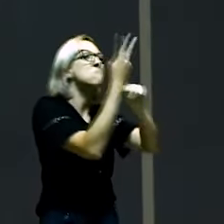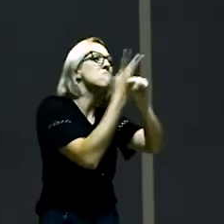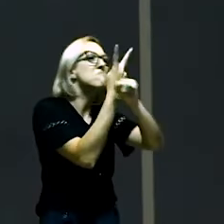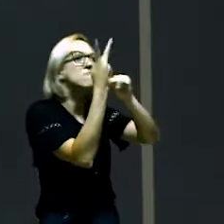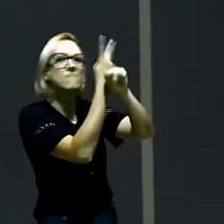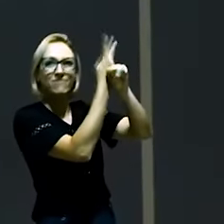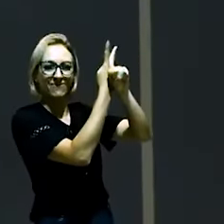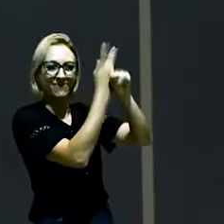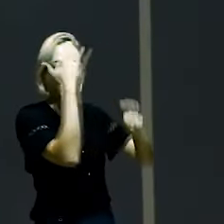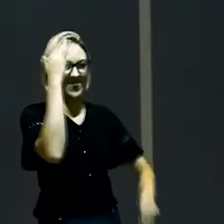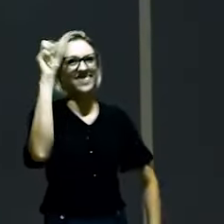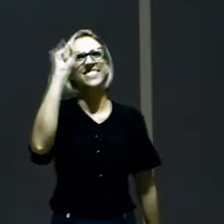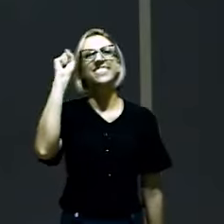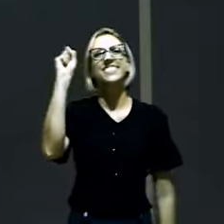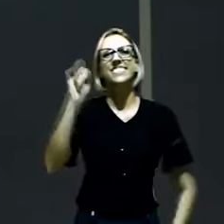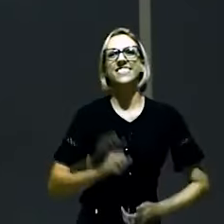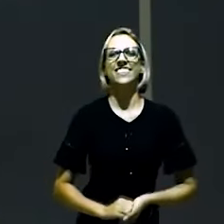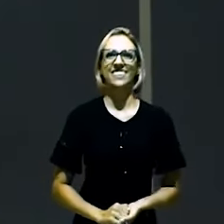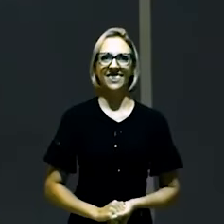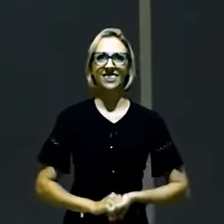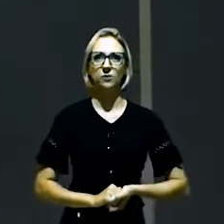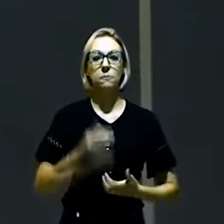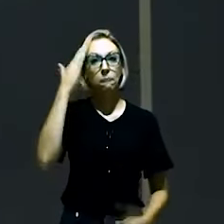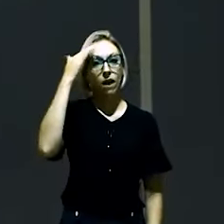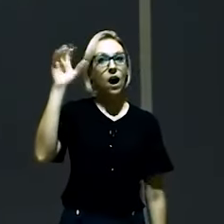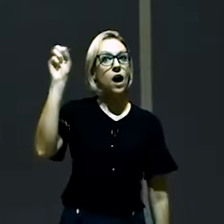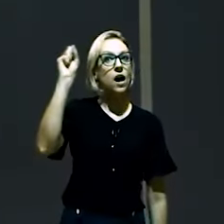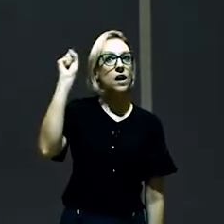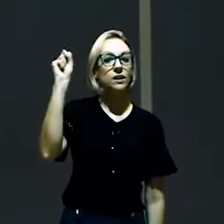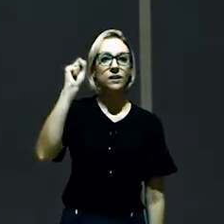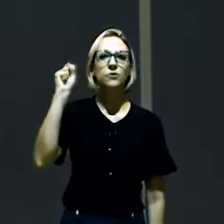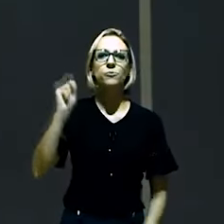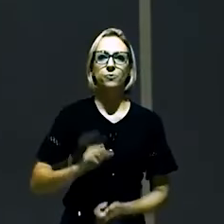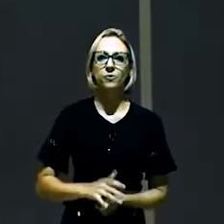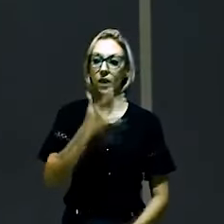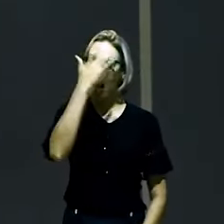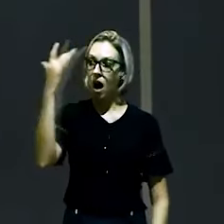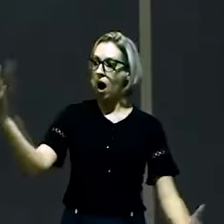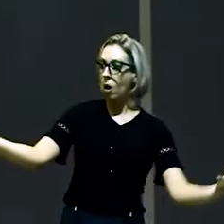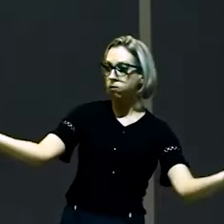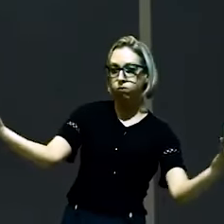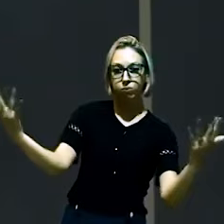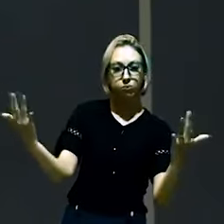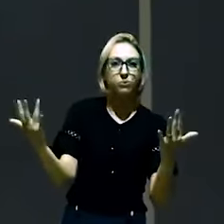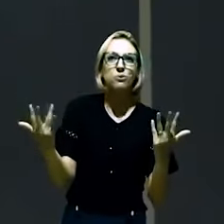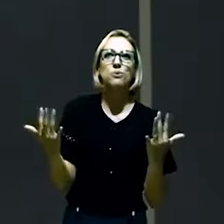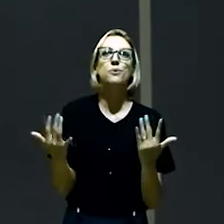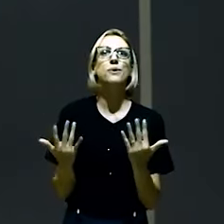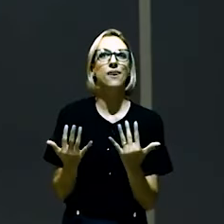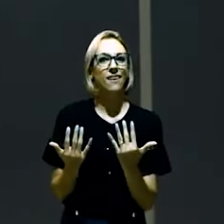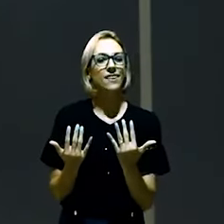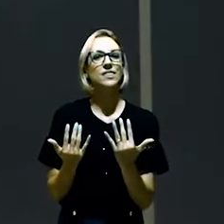Mas Salomão era uma pessoa que atraía pessoas. De toda essa extensão que a gente